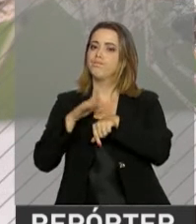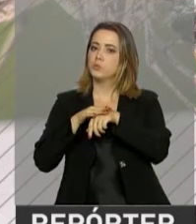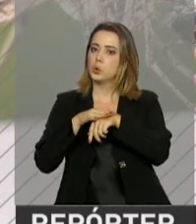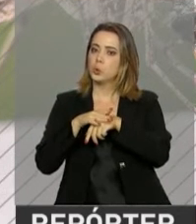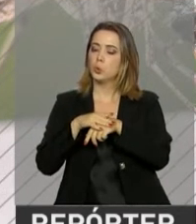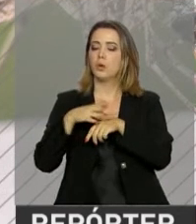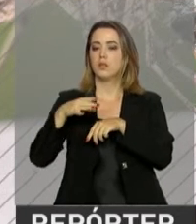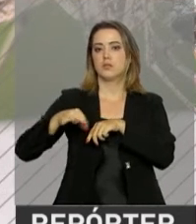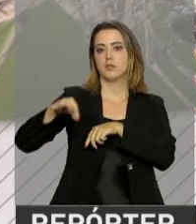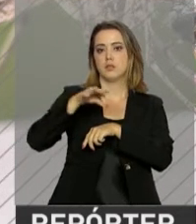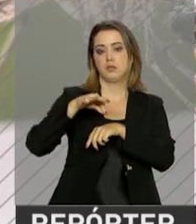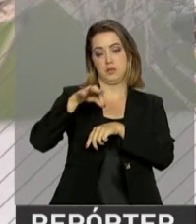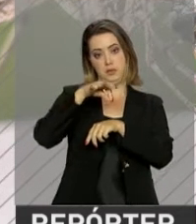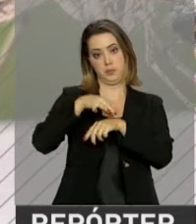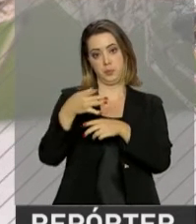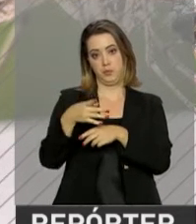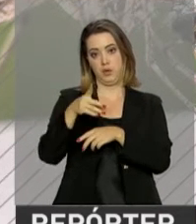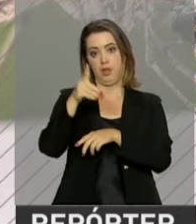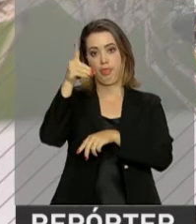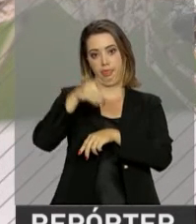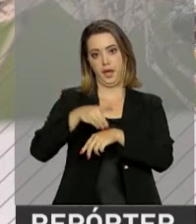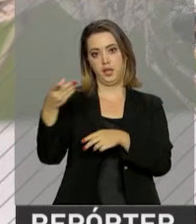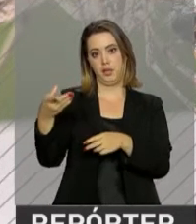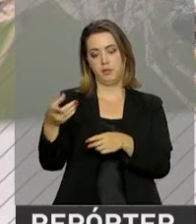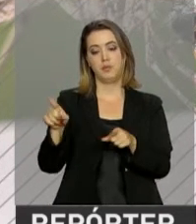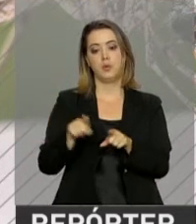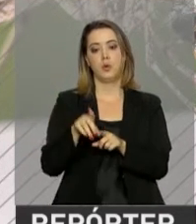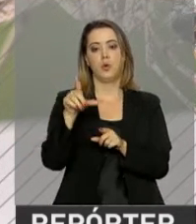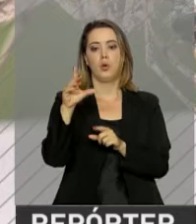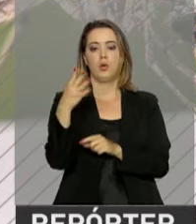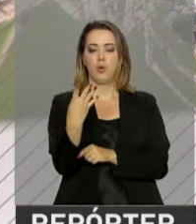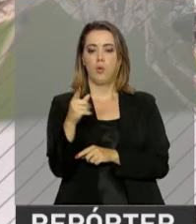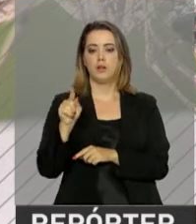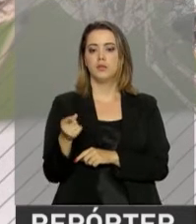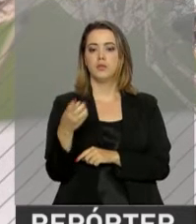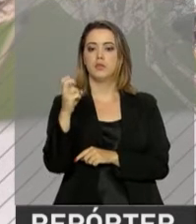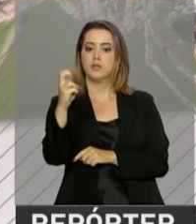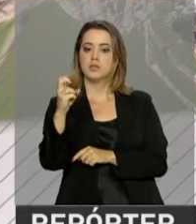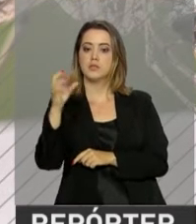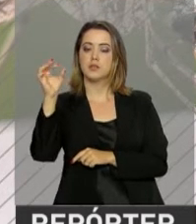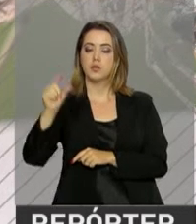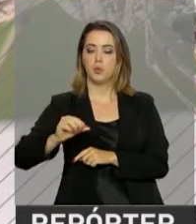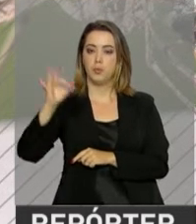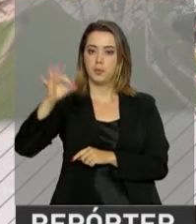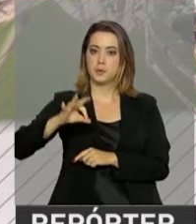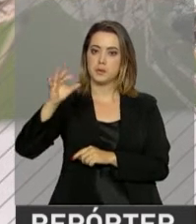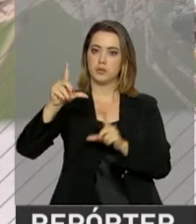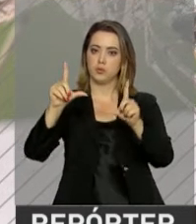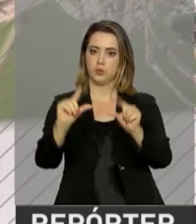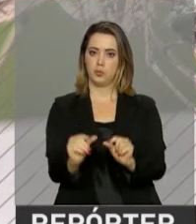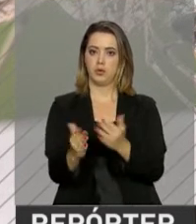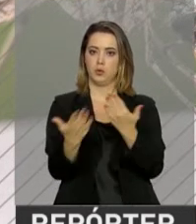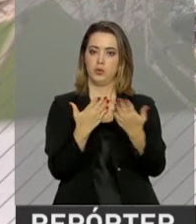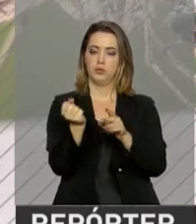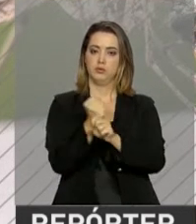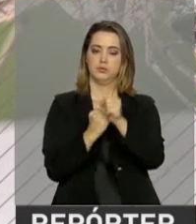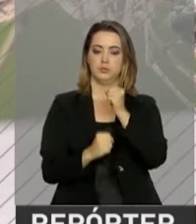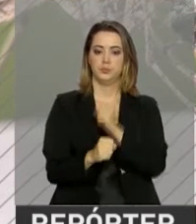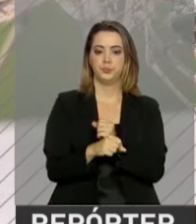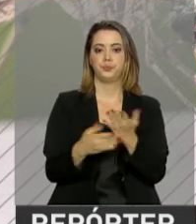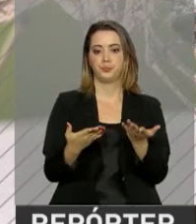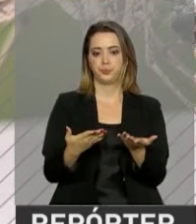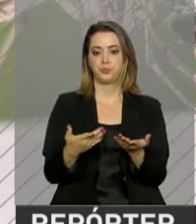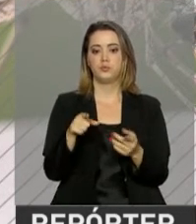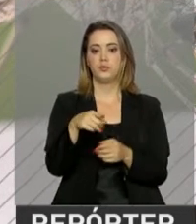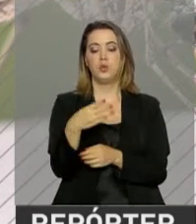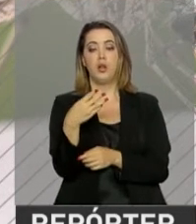país. Esse número é 4,5% menor que o do mesmo período do ano passado. As notificações para a febre chikungunya foram de quase